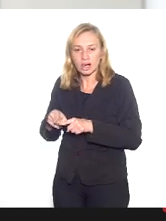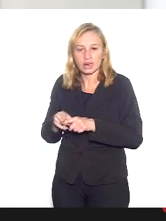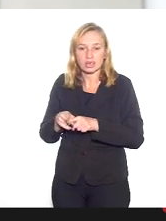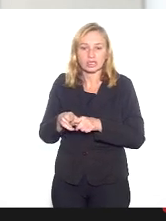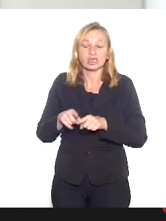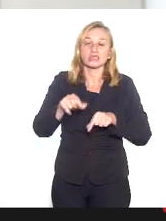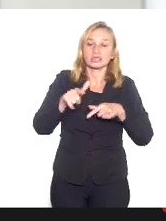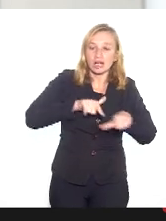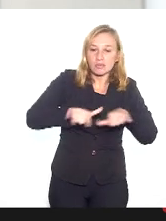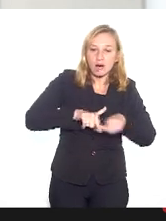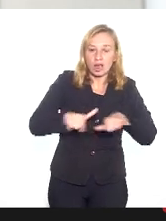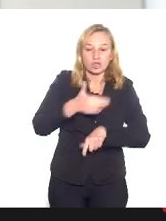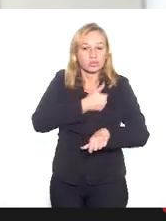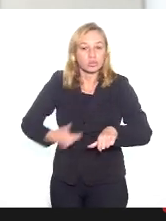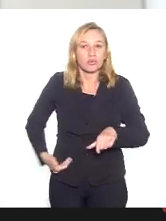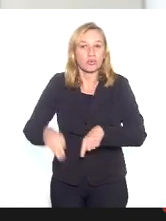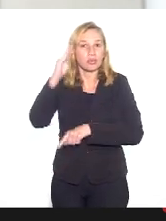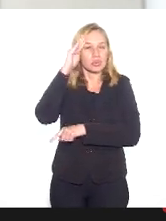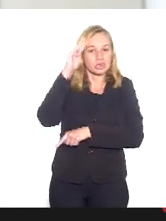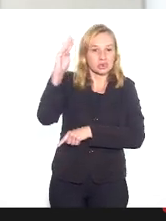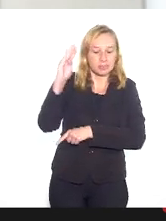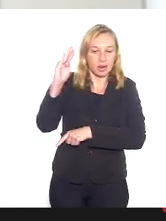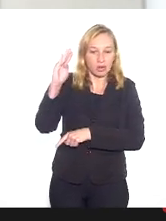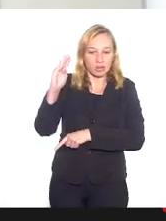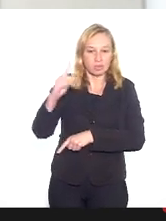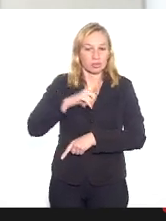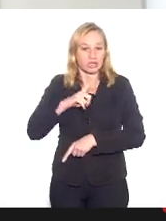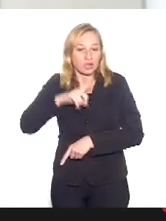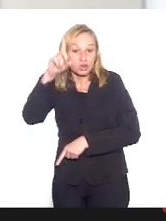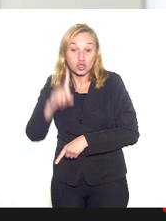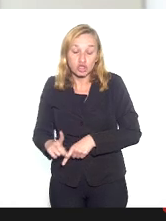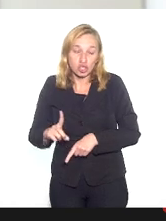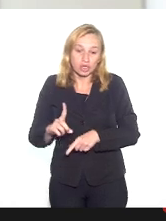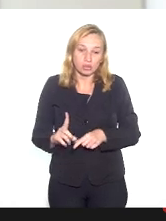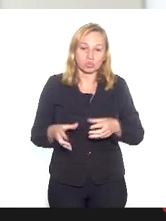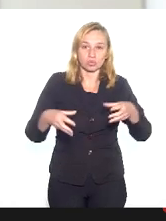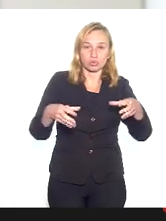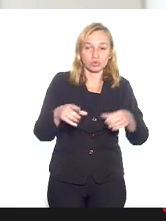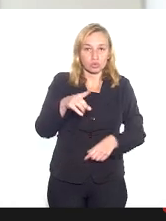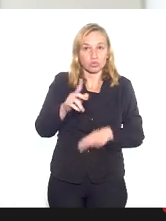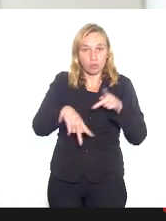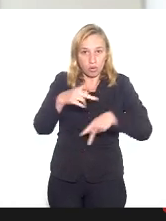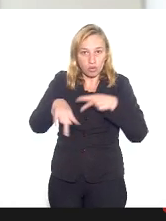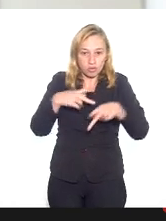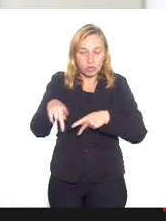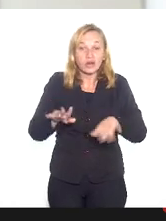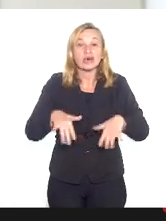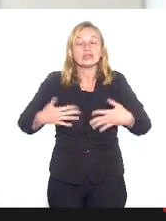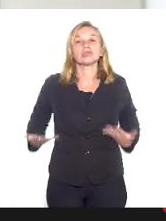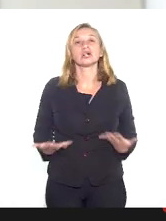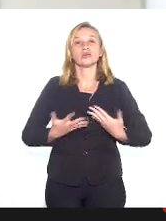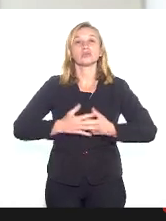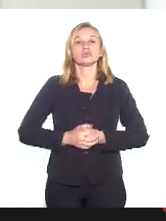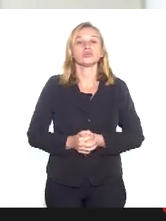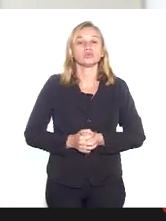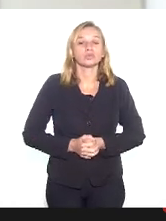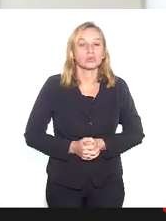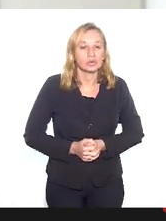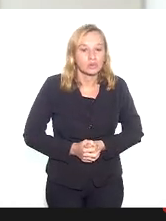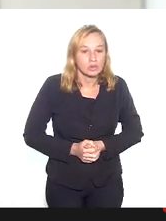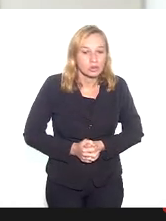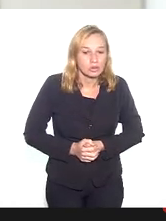públicos consolidados é fundamental para garantir os direitos da população. Então, a gente queria aqui,